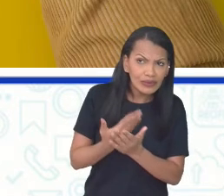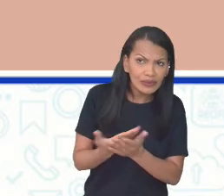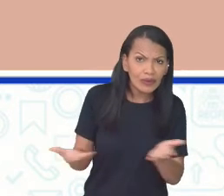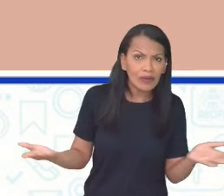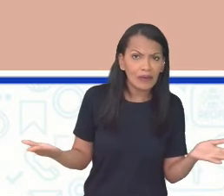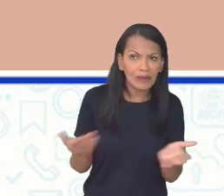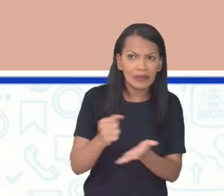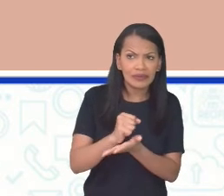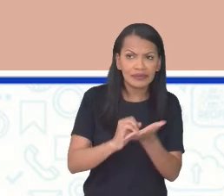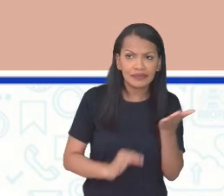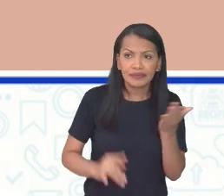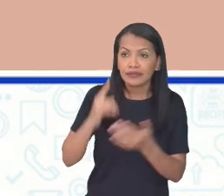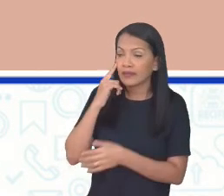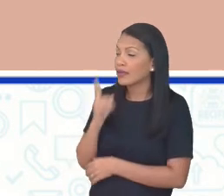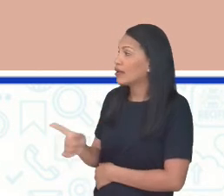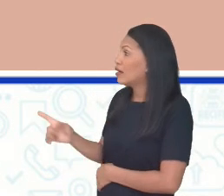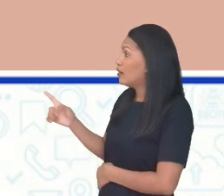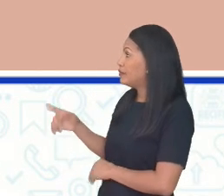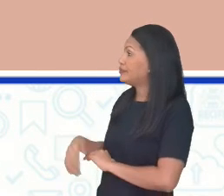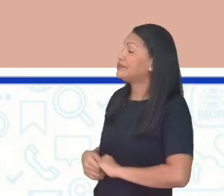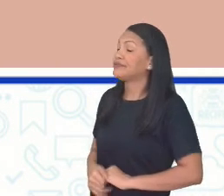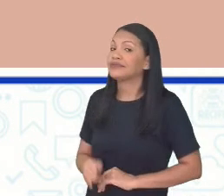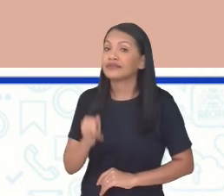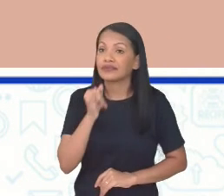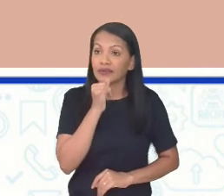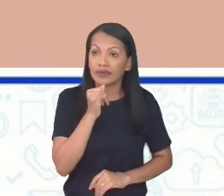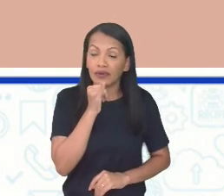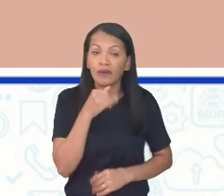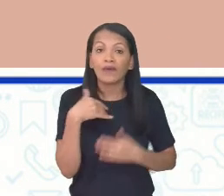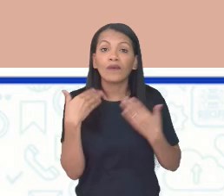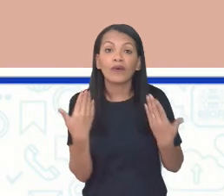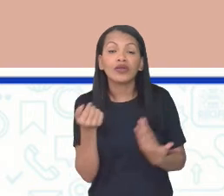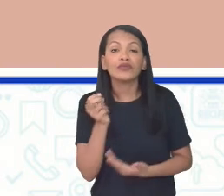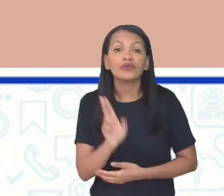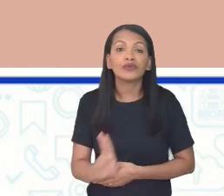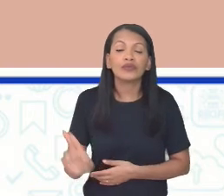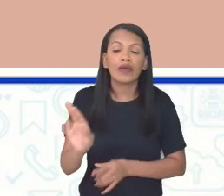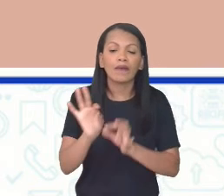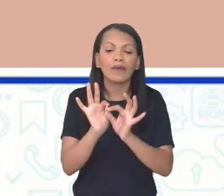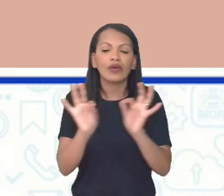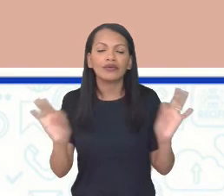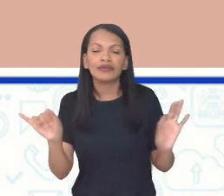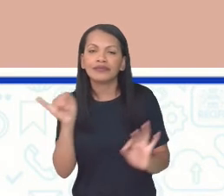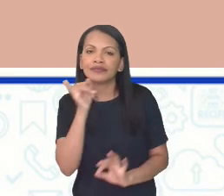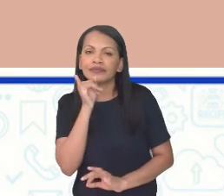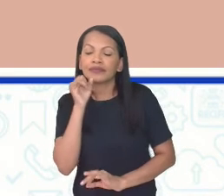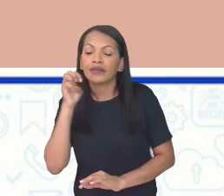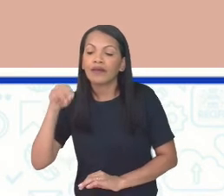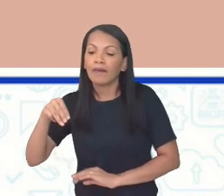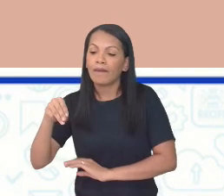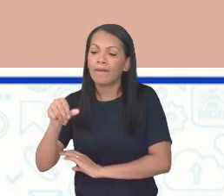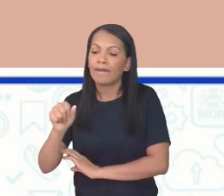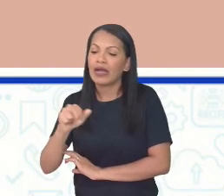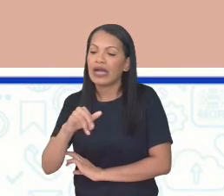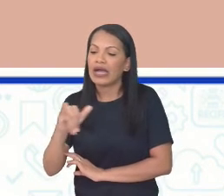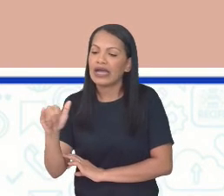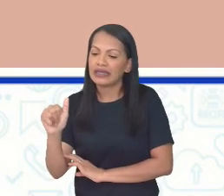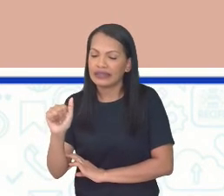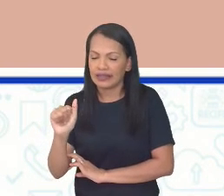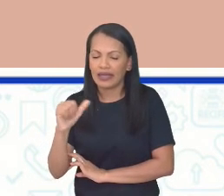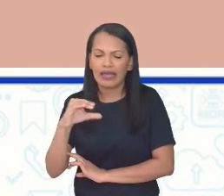no exemplo aqui anterior, não é? Quando usamos Maria casa com João em